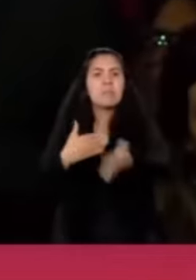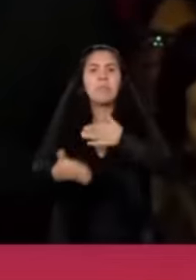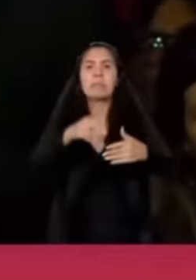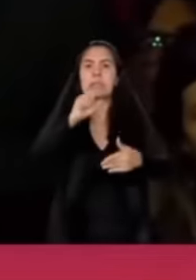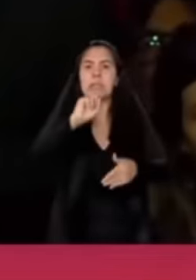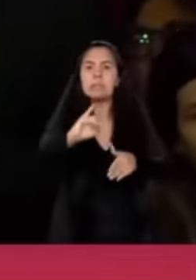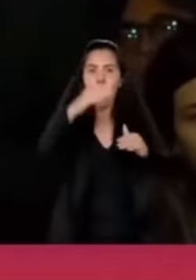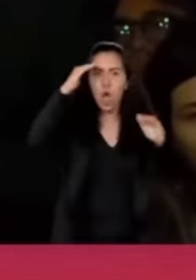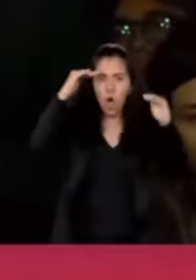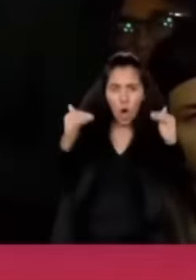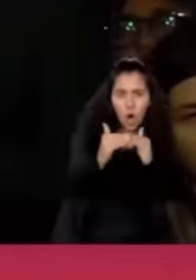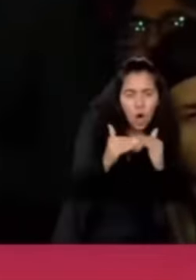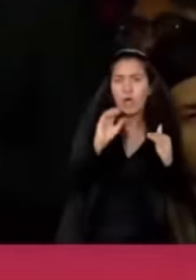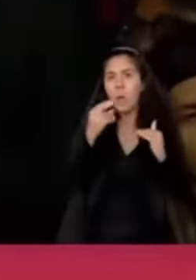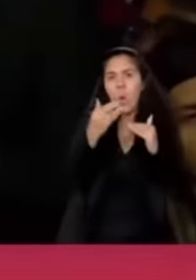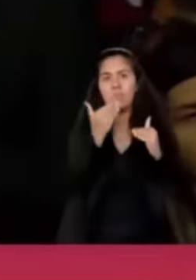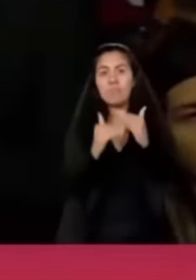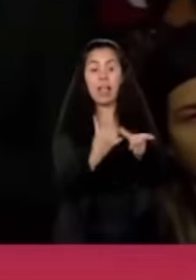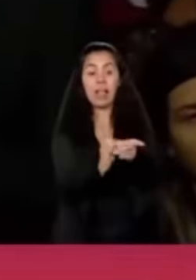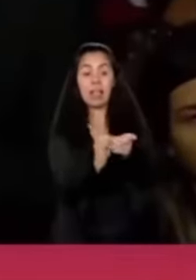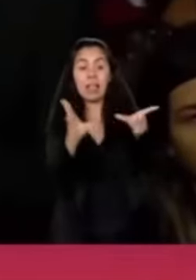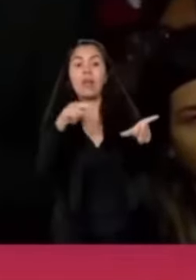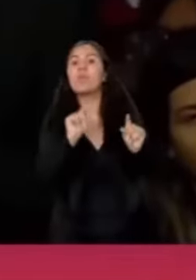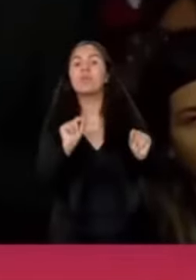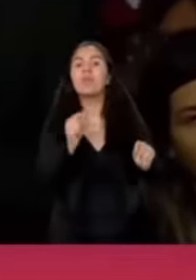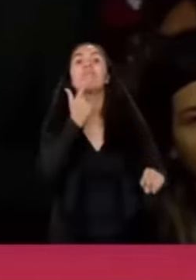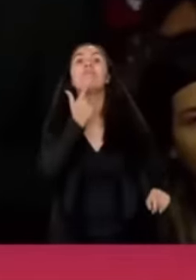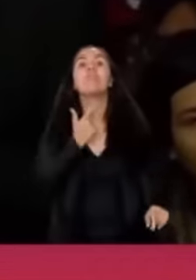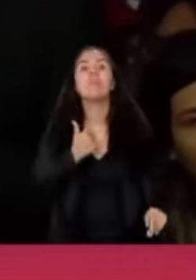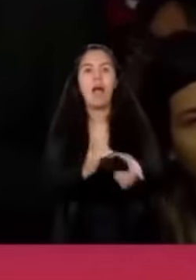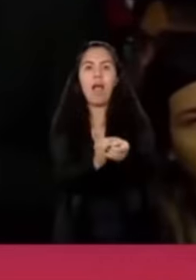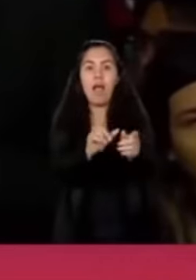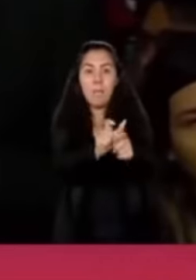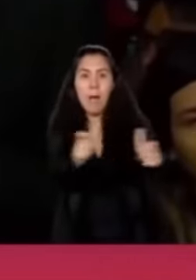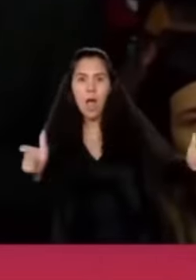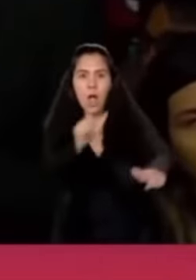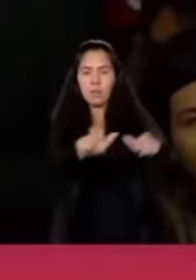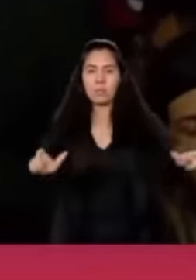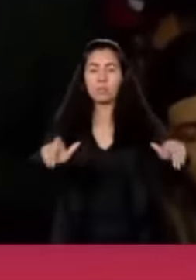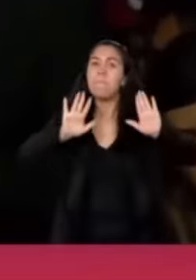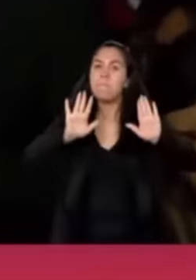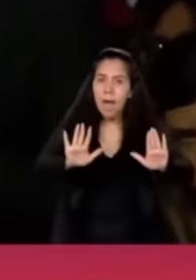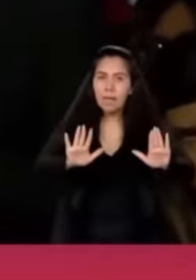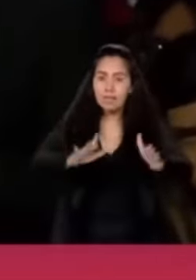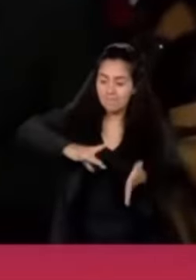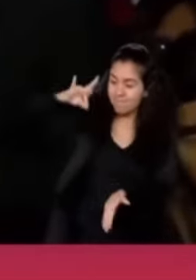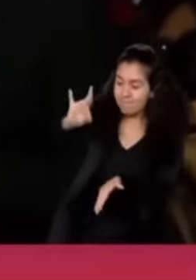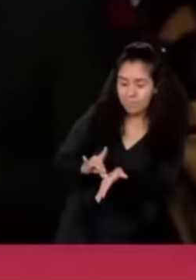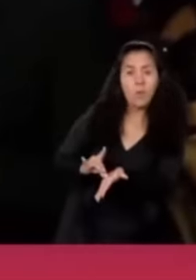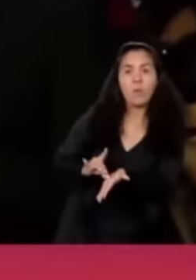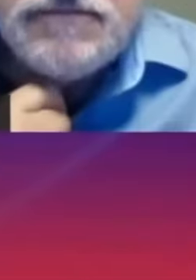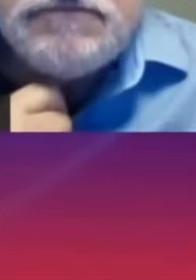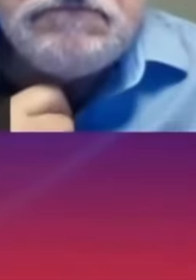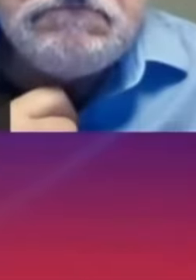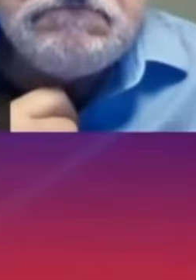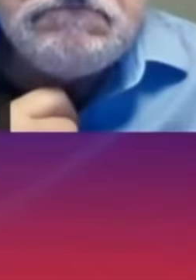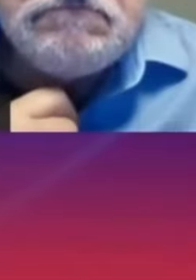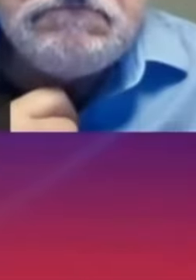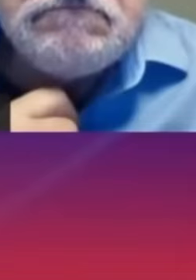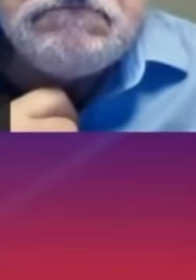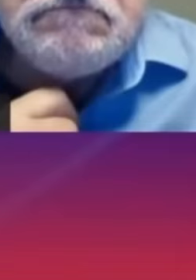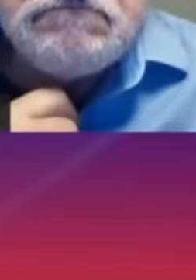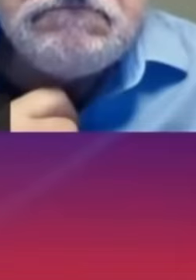não. Democracia se faz com a vontade da maioria, mas absolutamente se faz olhando para todos. Muito bem,